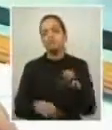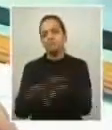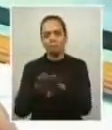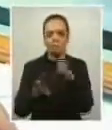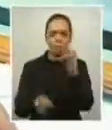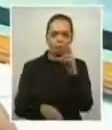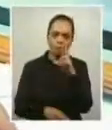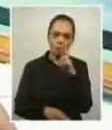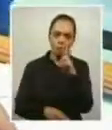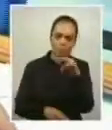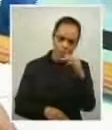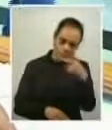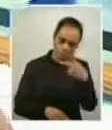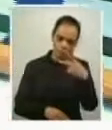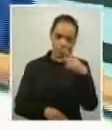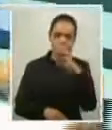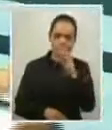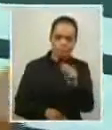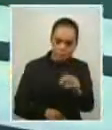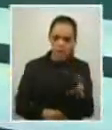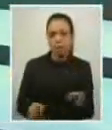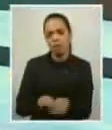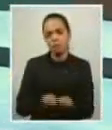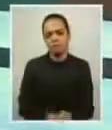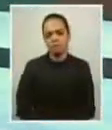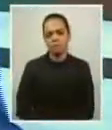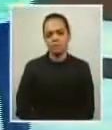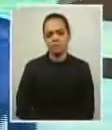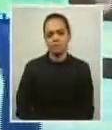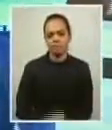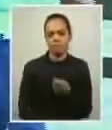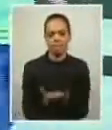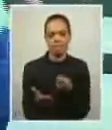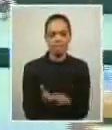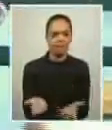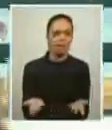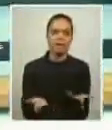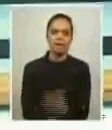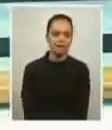de propina só de olhar a mão